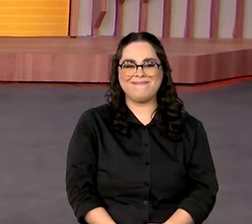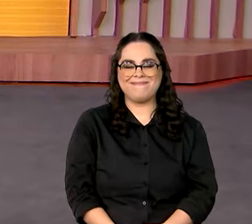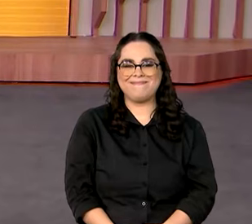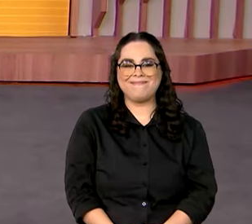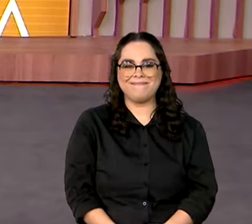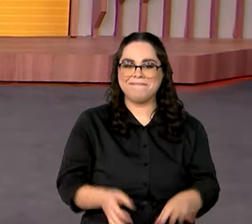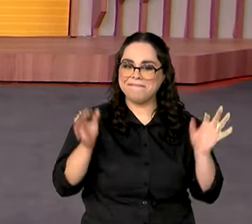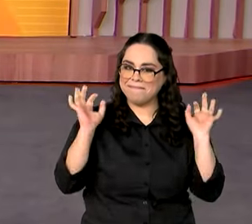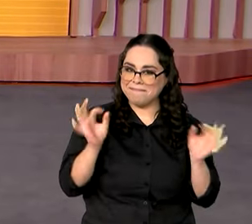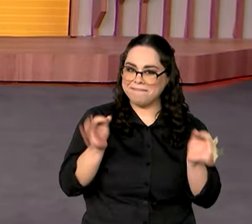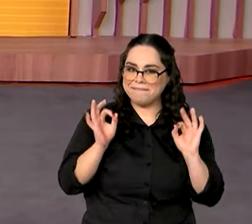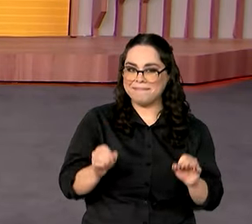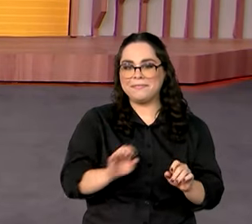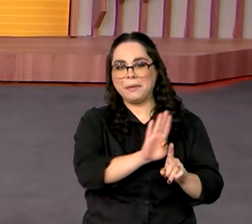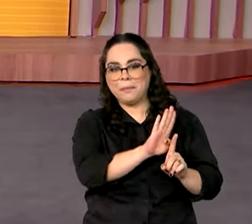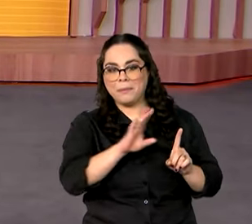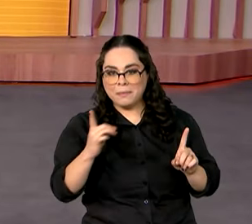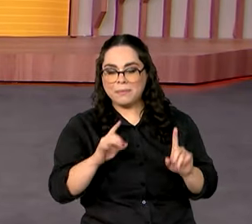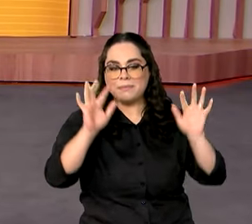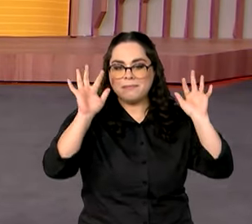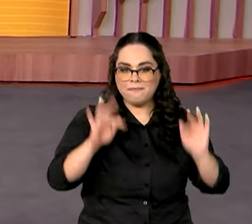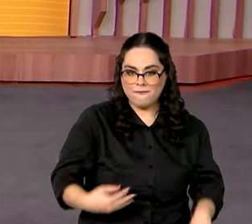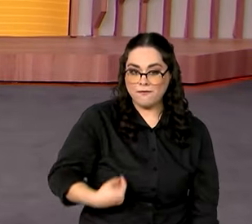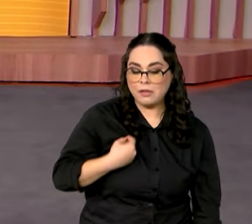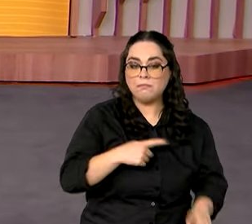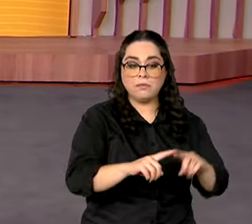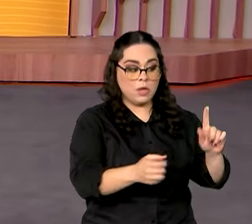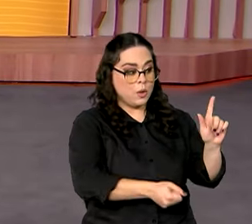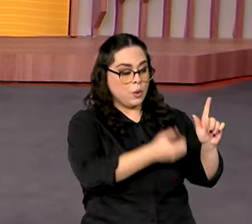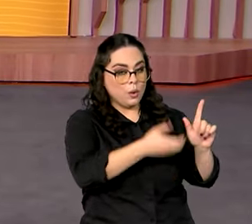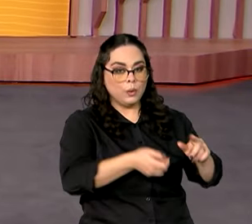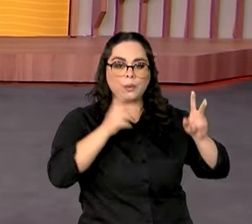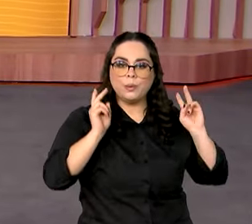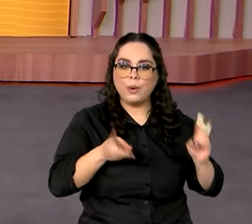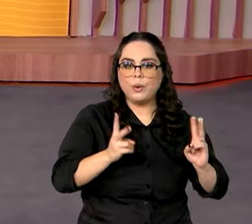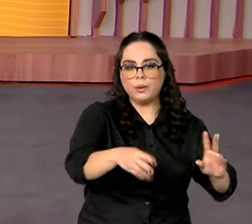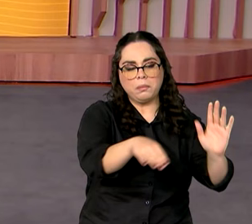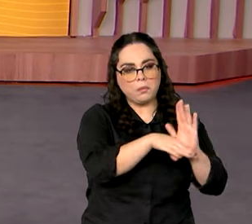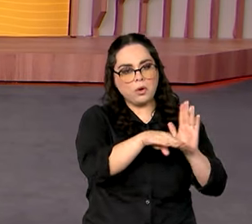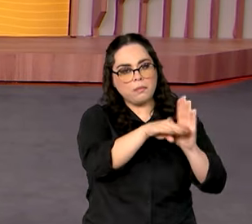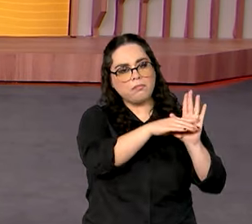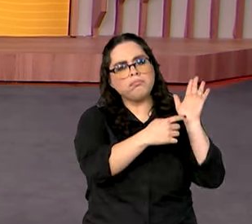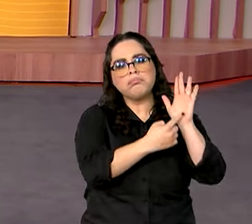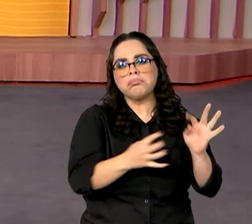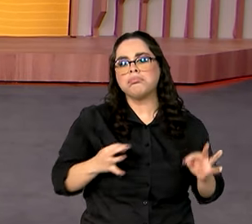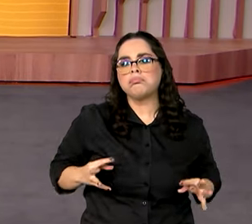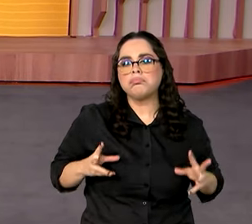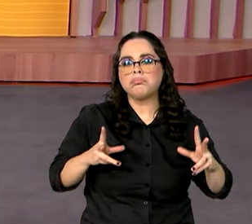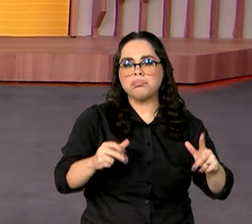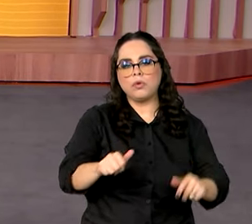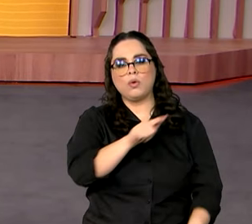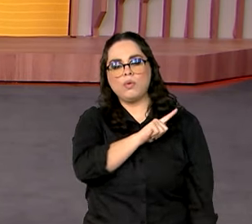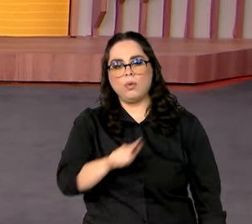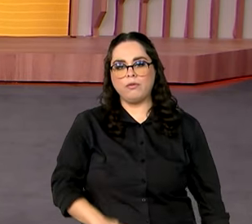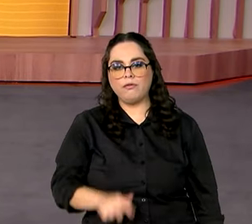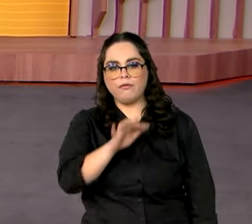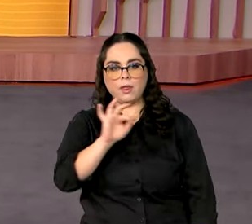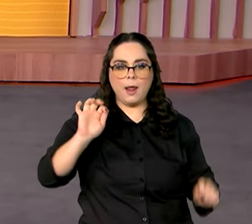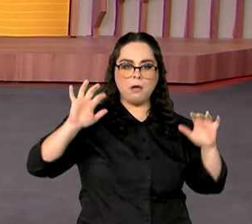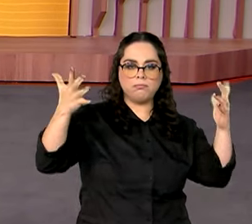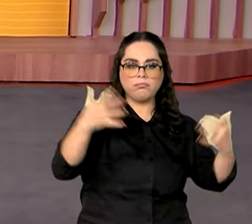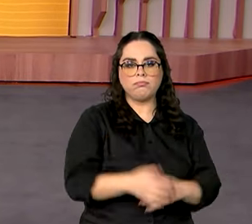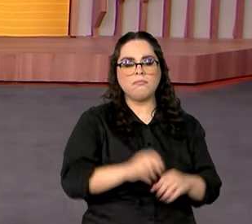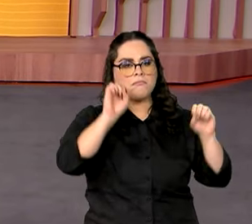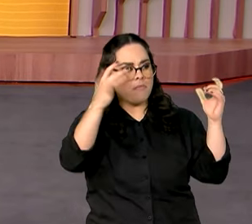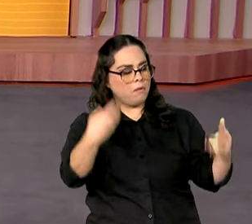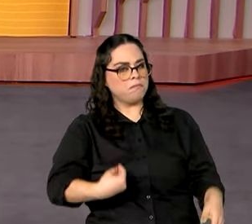É isso aí, e o Brasil em Dia fica por aqui, mas o Canal Gov segue com a programação, mostrando todas as ações do governo federal. São